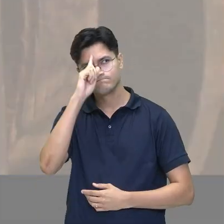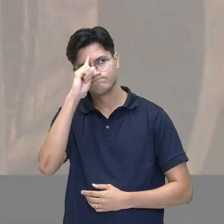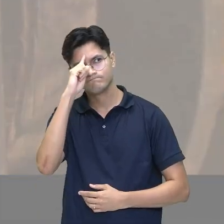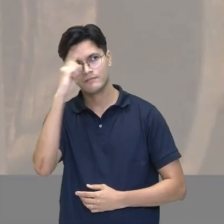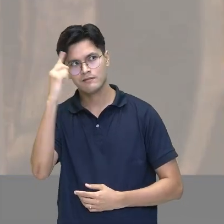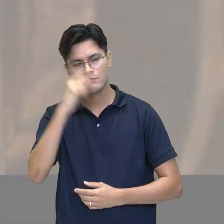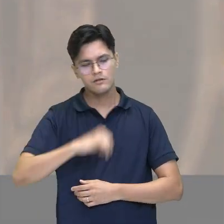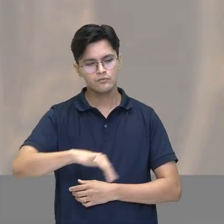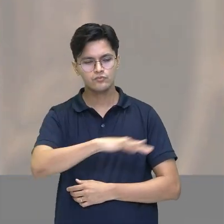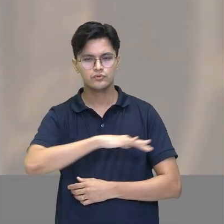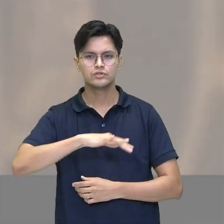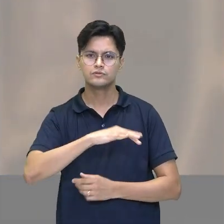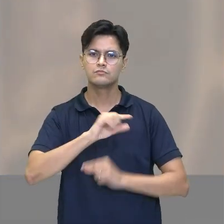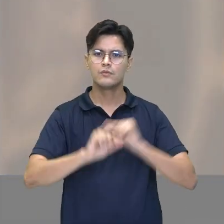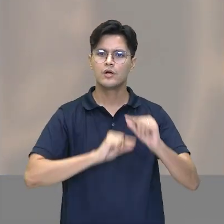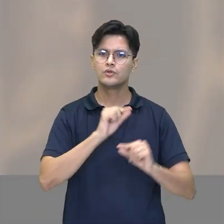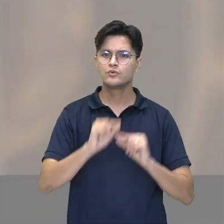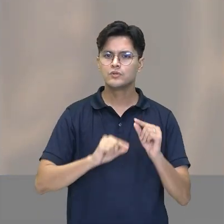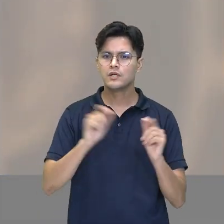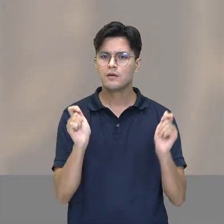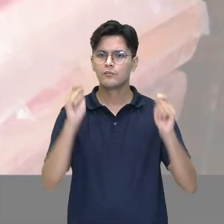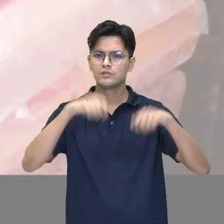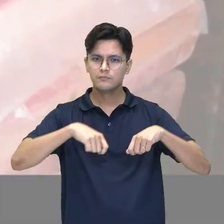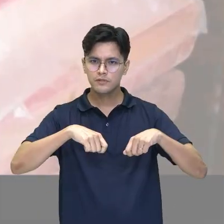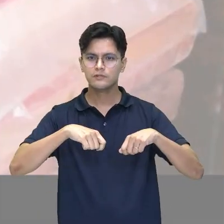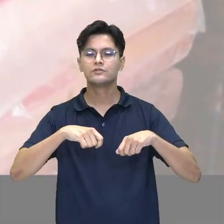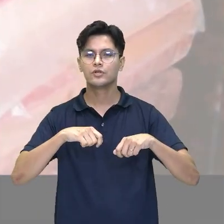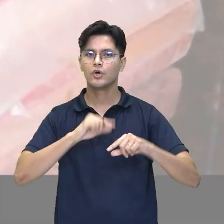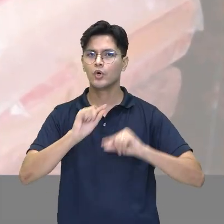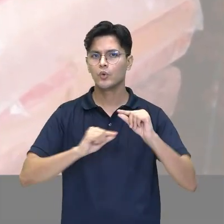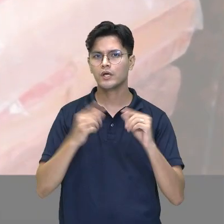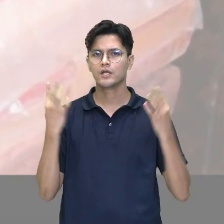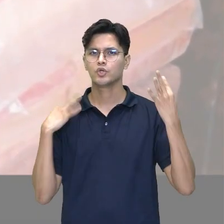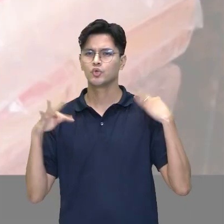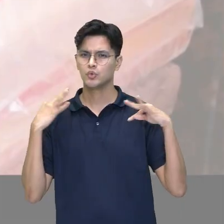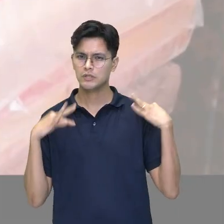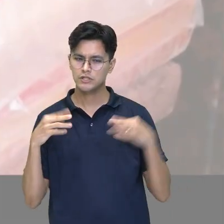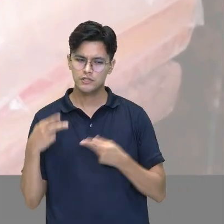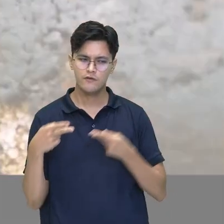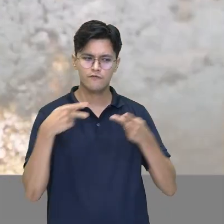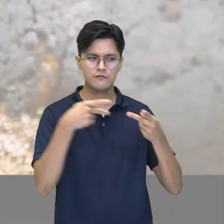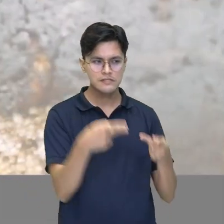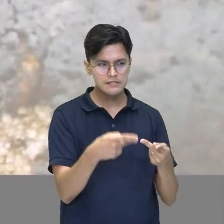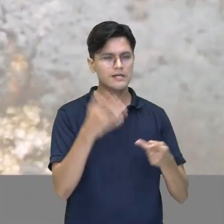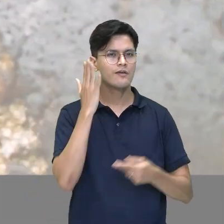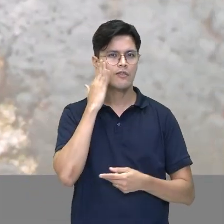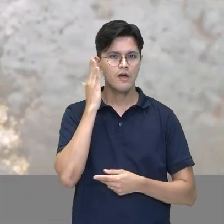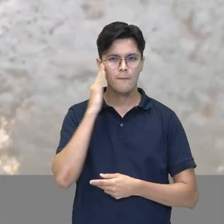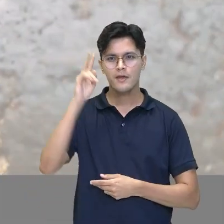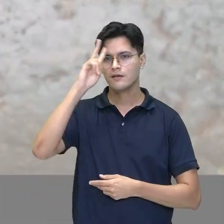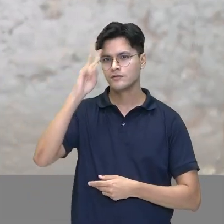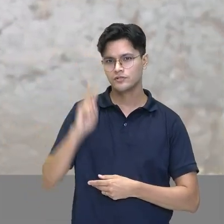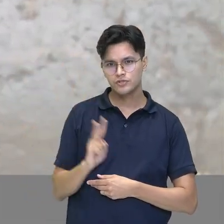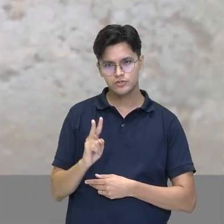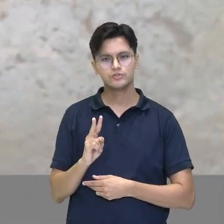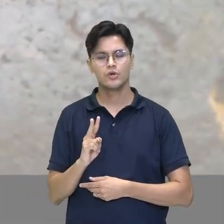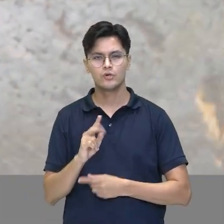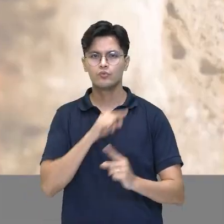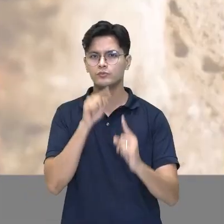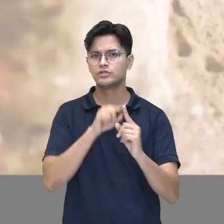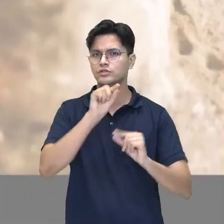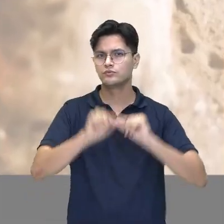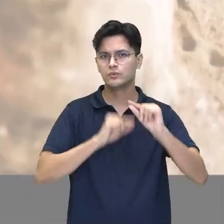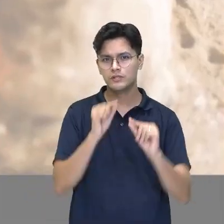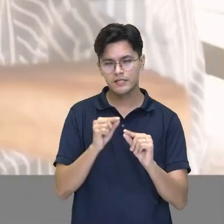veio preencher a lacuna que os roteiros turísticos deixavam ao contar a história do período áureo de desenvolvimento econômico-social da